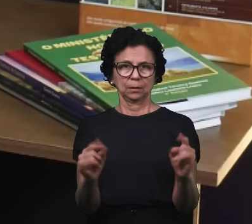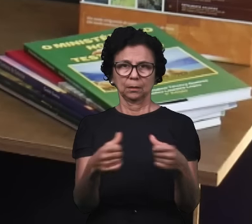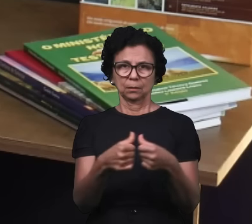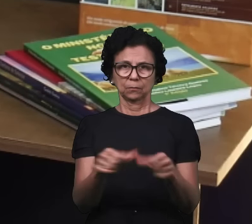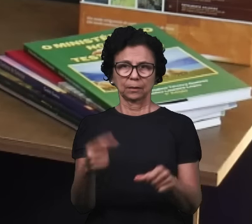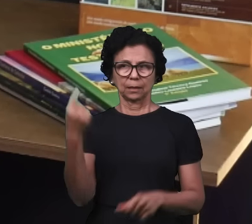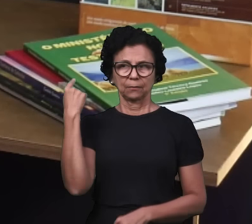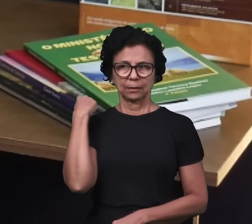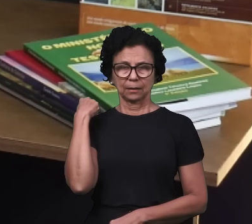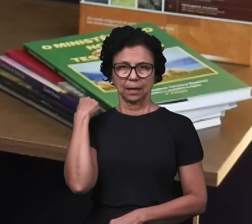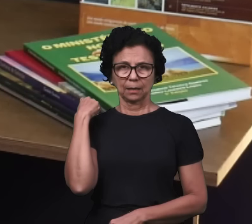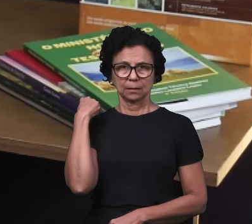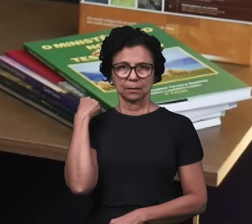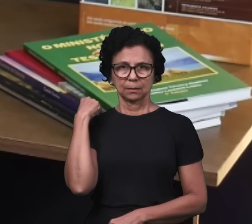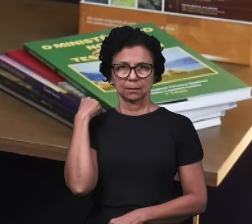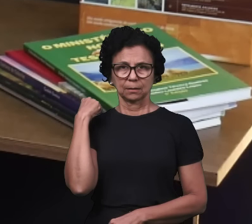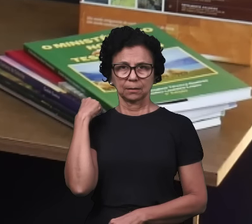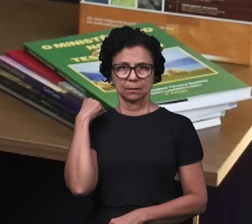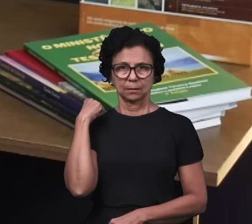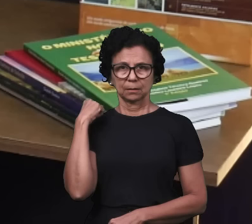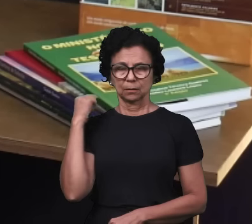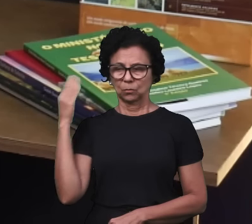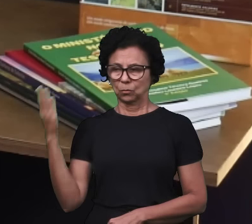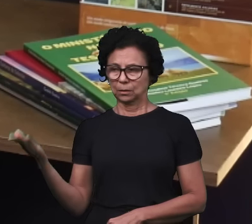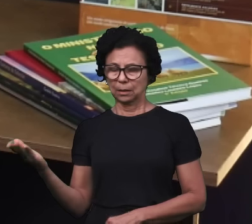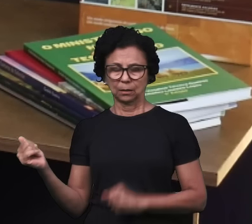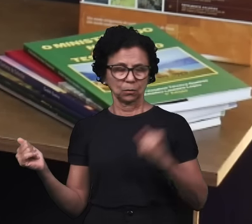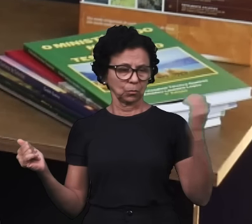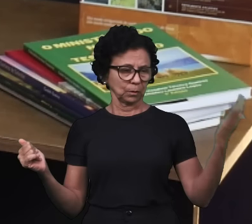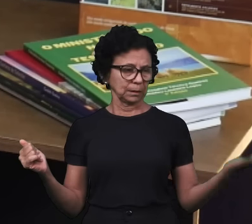ficava no centro de Israel, do